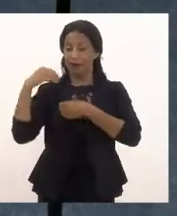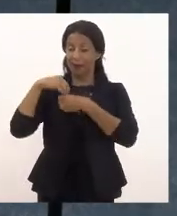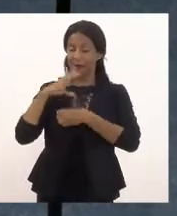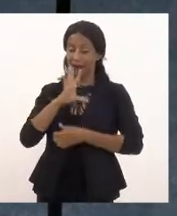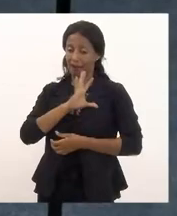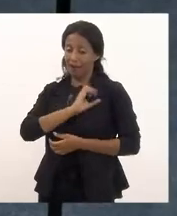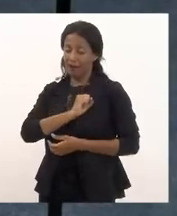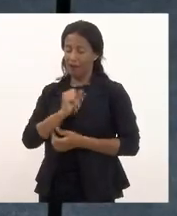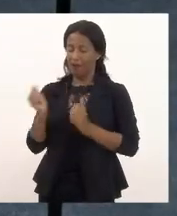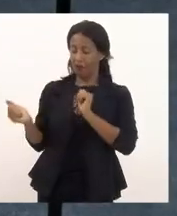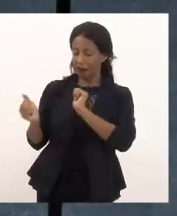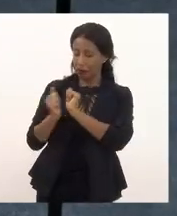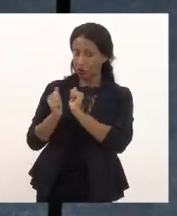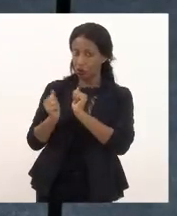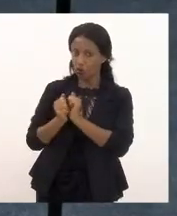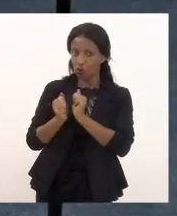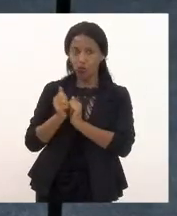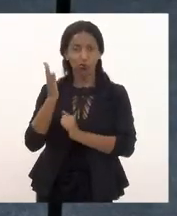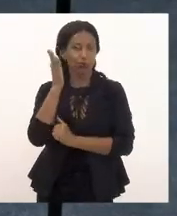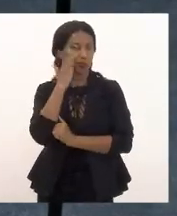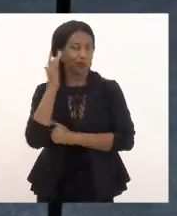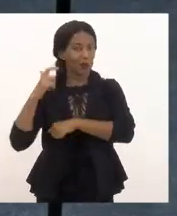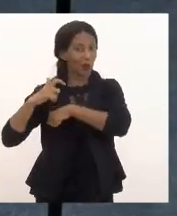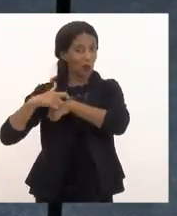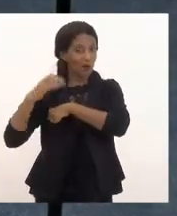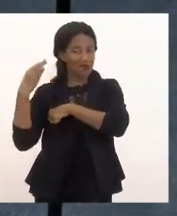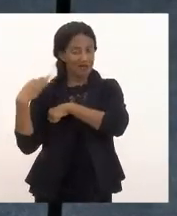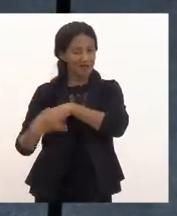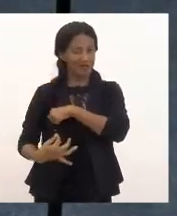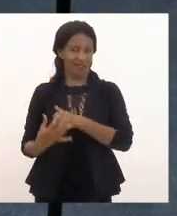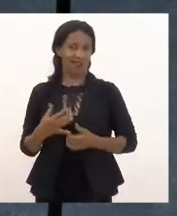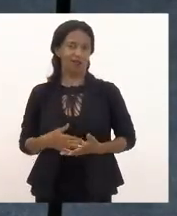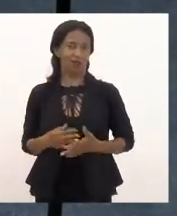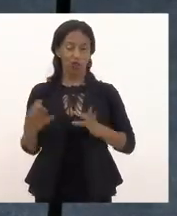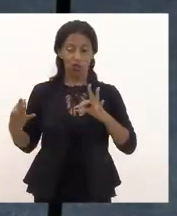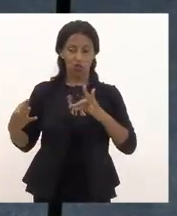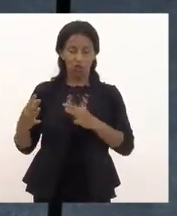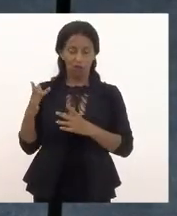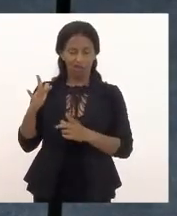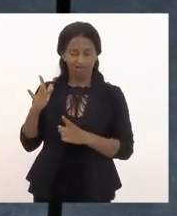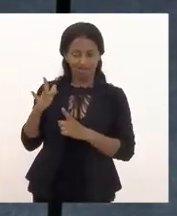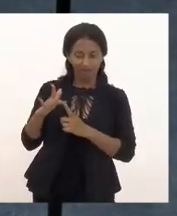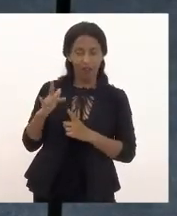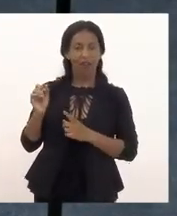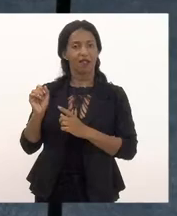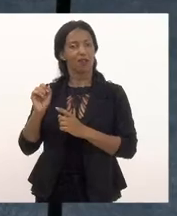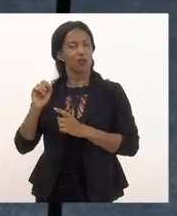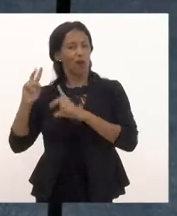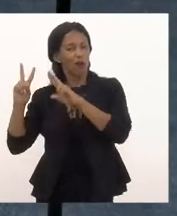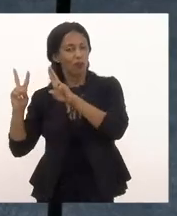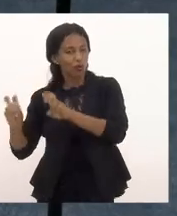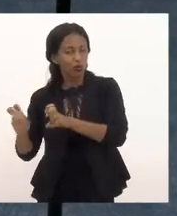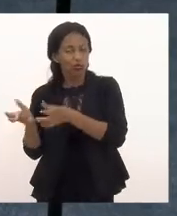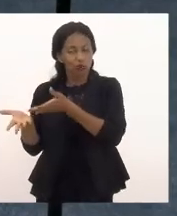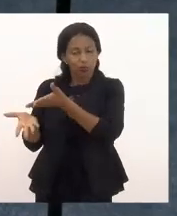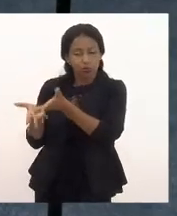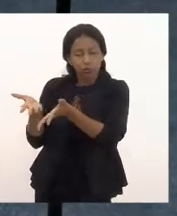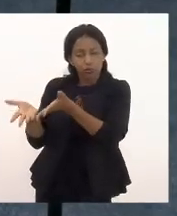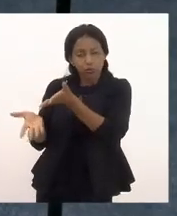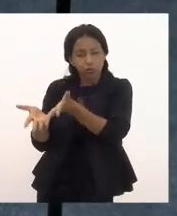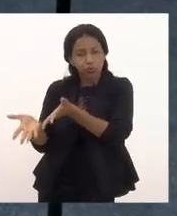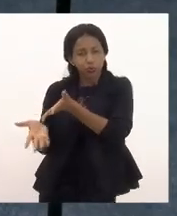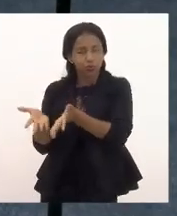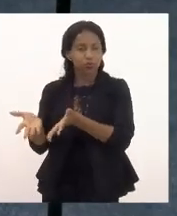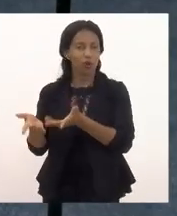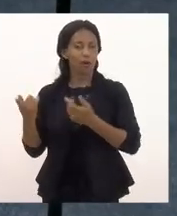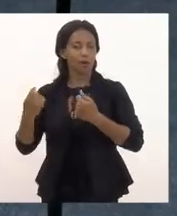que amam, que convivem, que sabem o momento adequado de tocar em assuntos um tanto mais delicados,